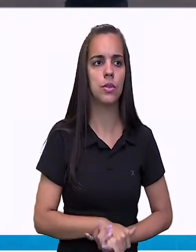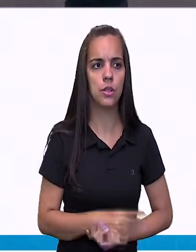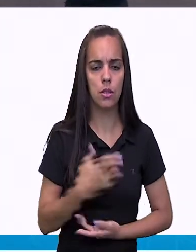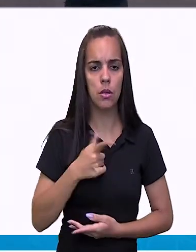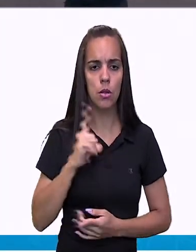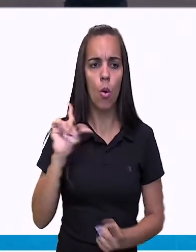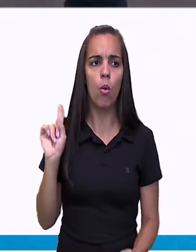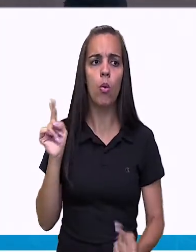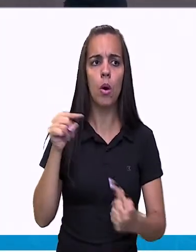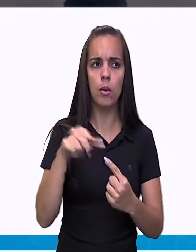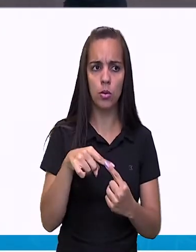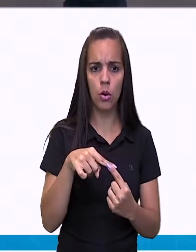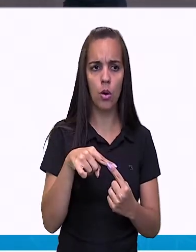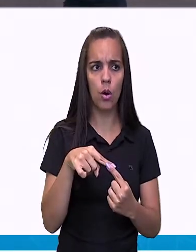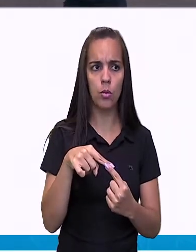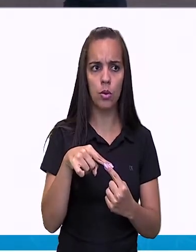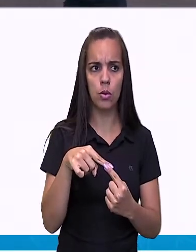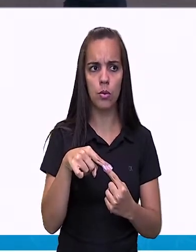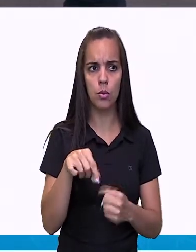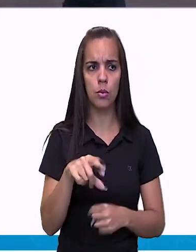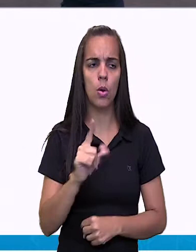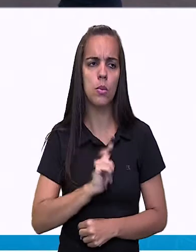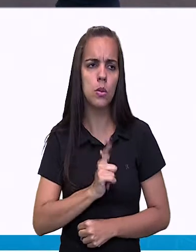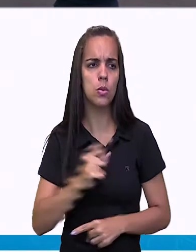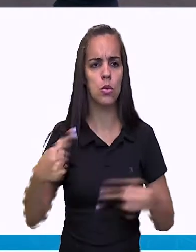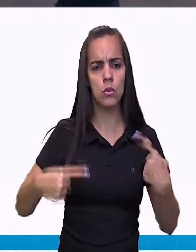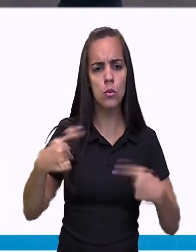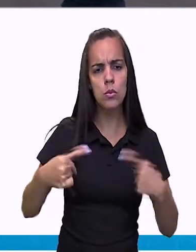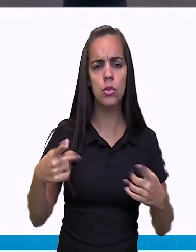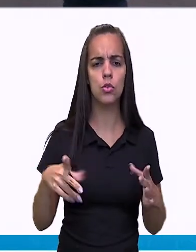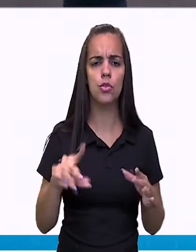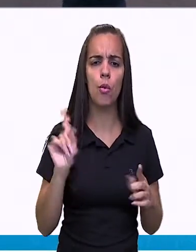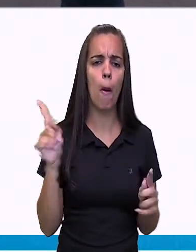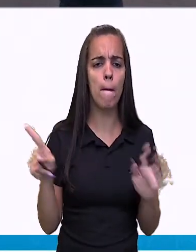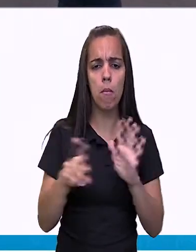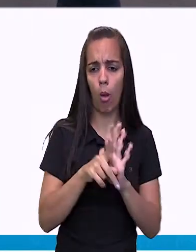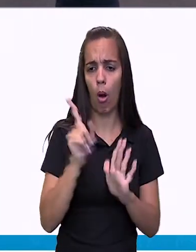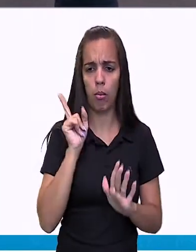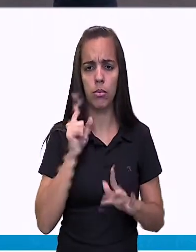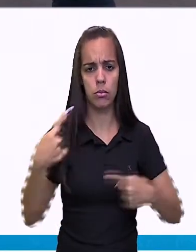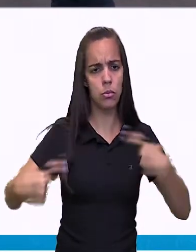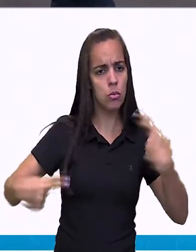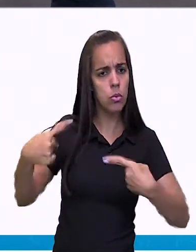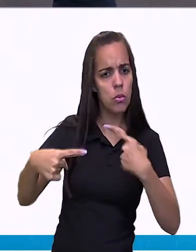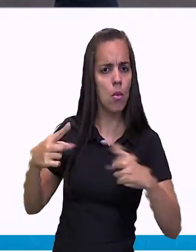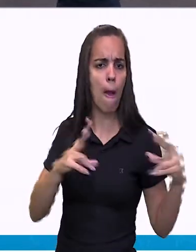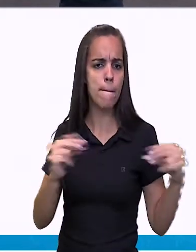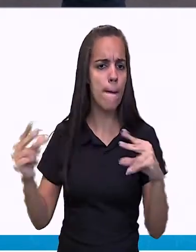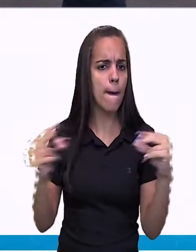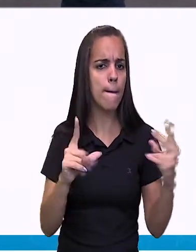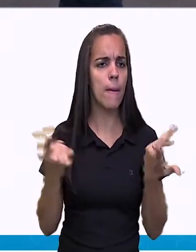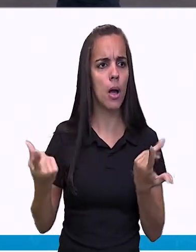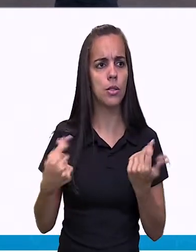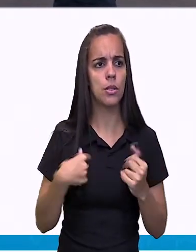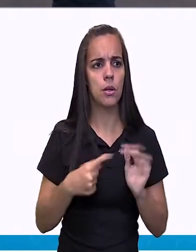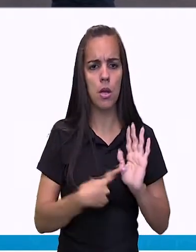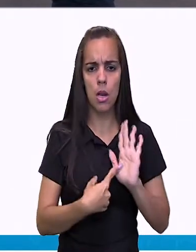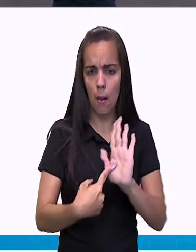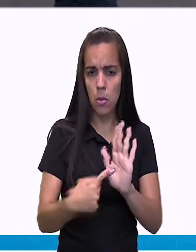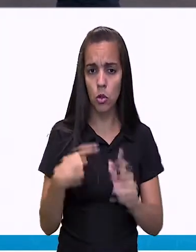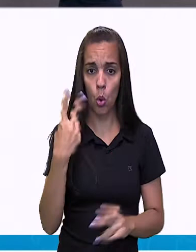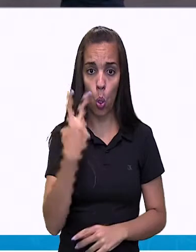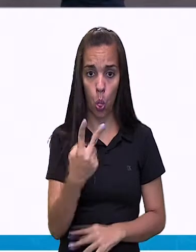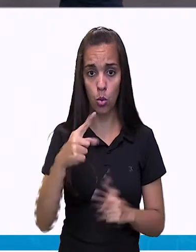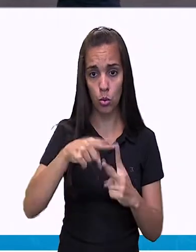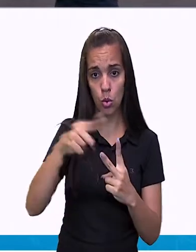gente precisa entender é que o debate, ele tem um objetivo. Isso. O debate, ele quer apresentar dois pontos